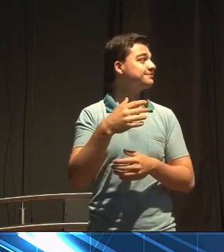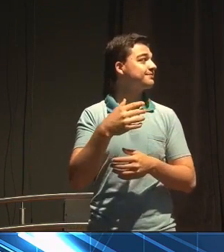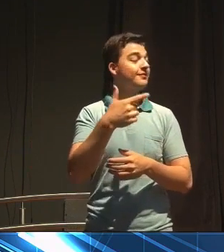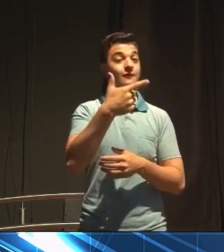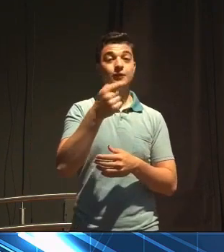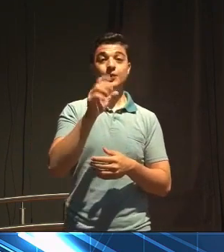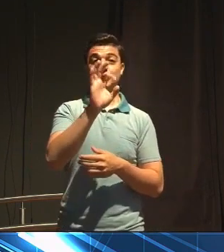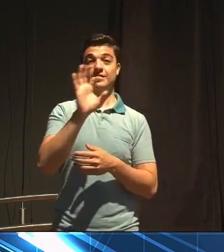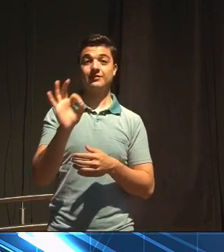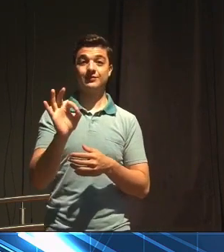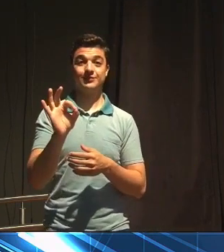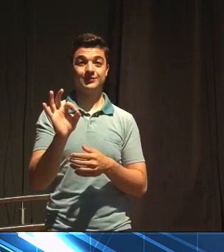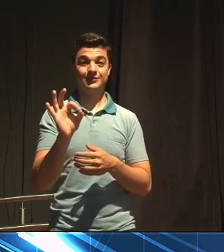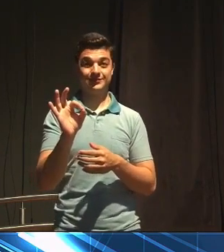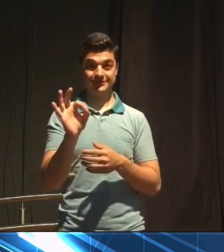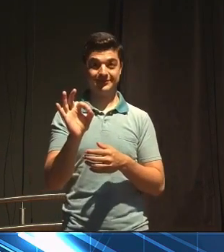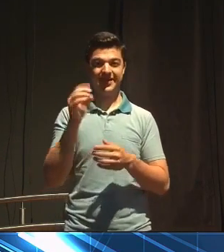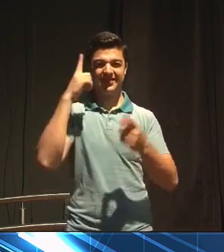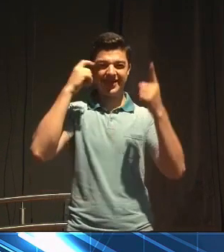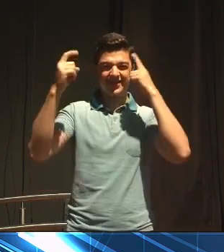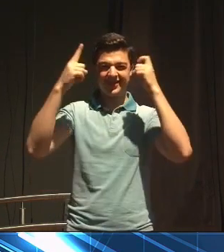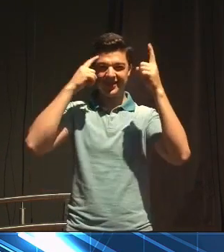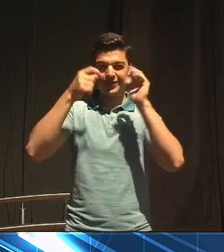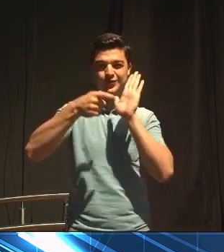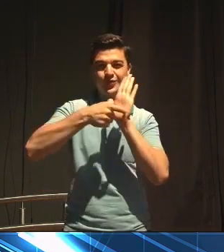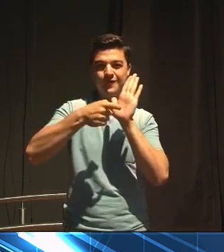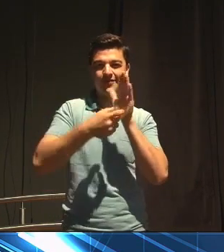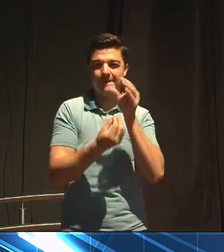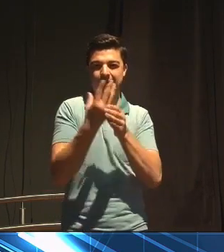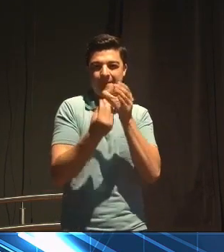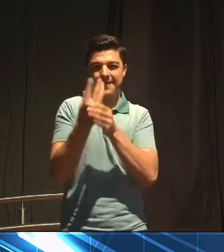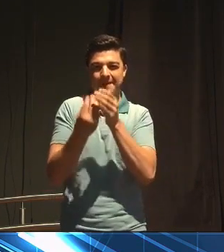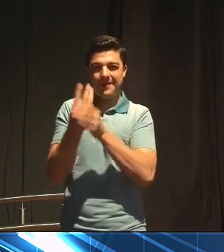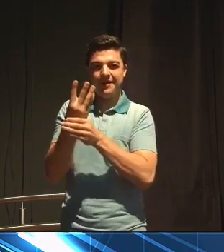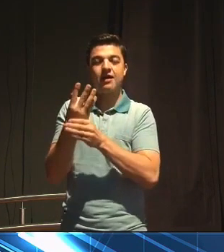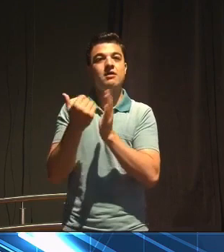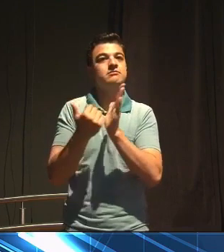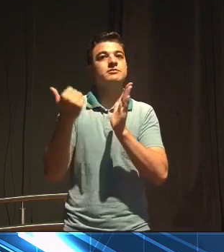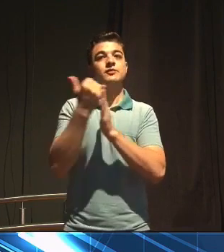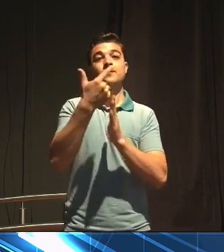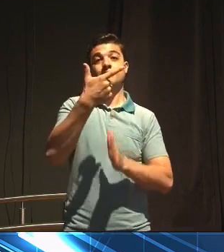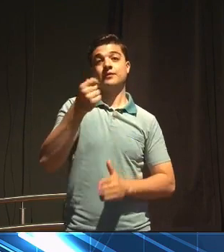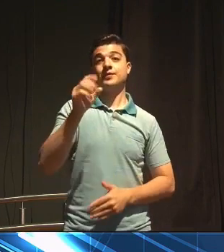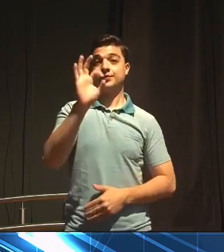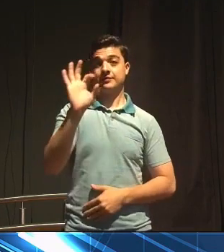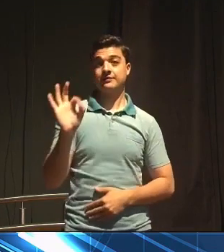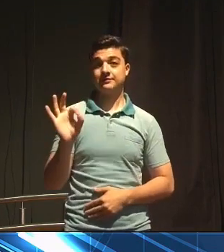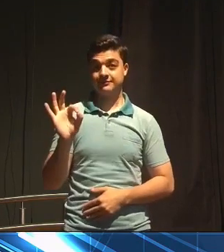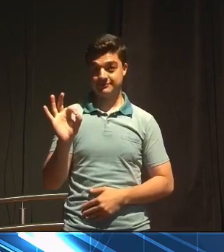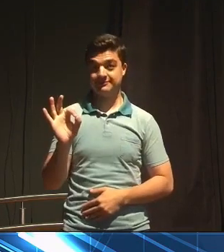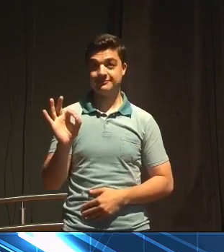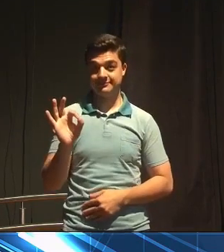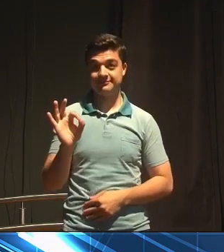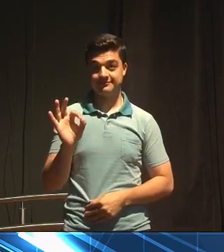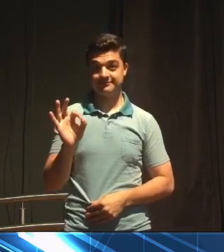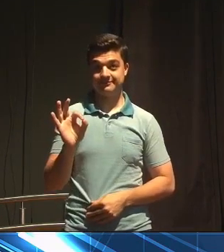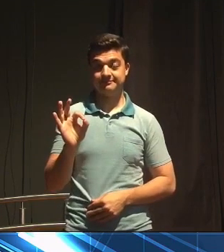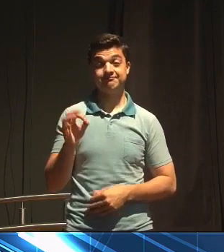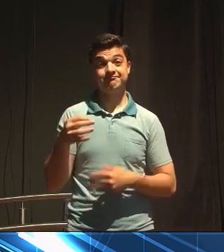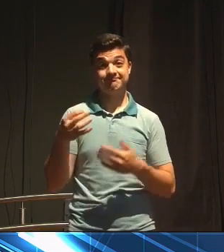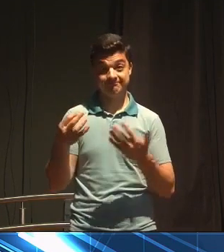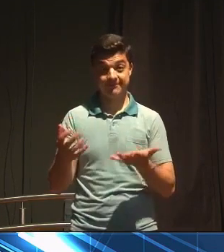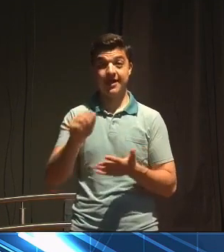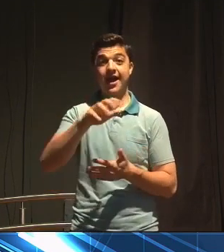primo que tinha uma ideia infalível de software, esse foi o momento que ele falou: "Não, agora eu vou investir nisso". Então a gente tem o setor crescendo de